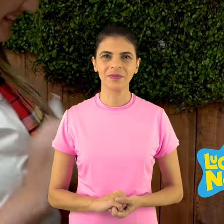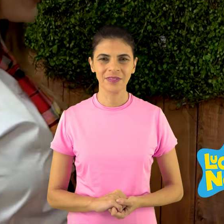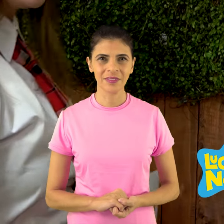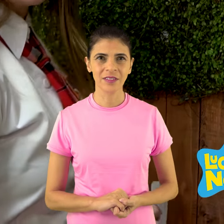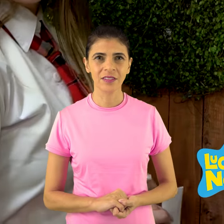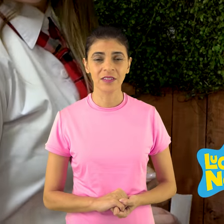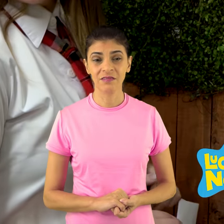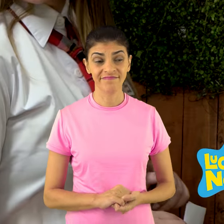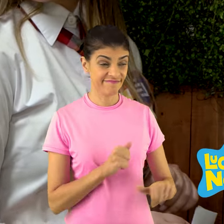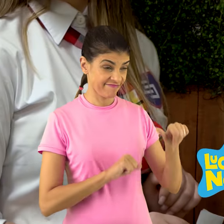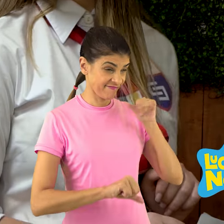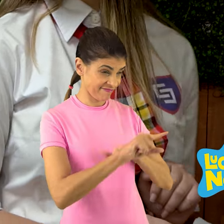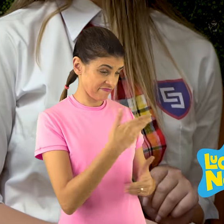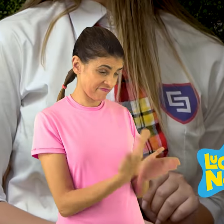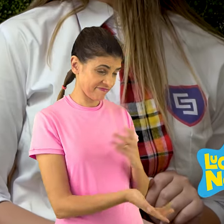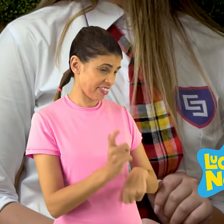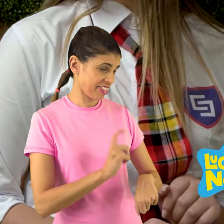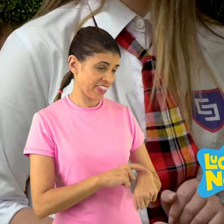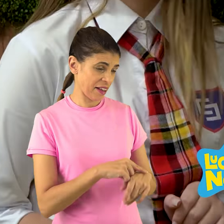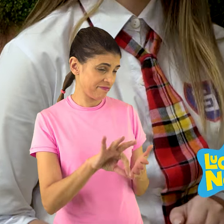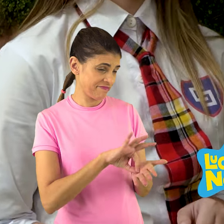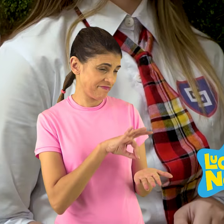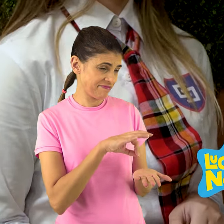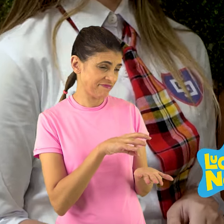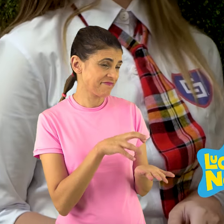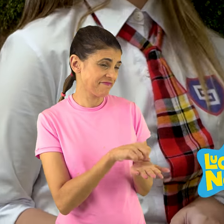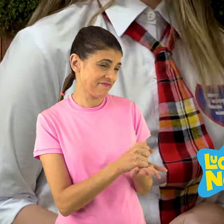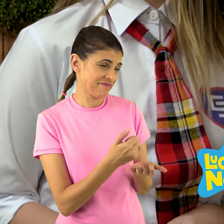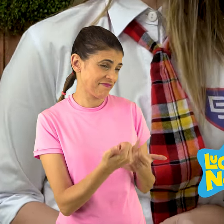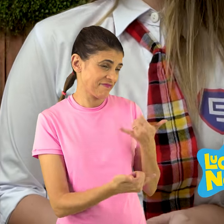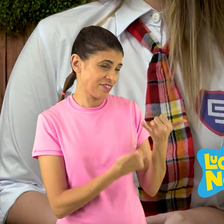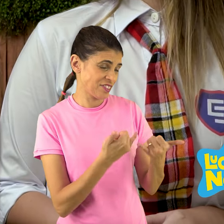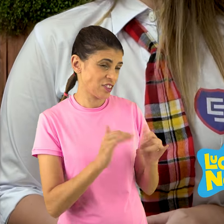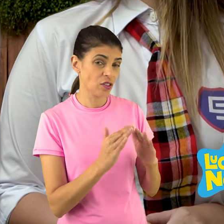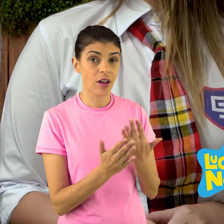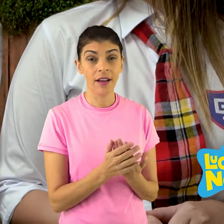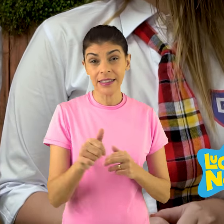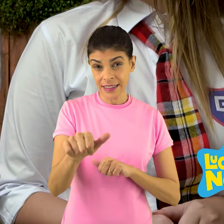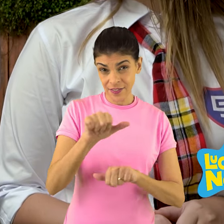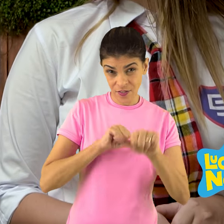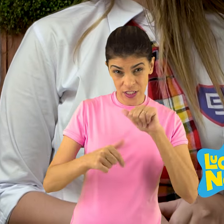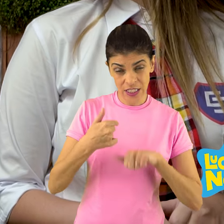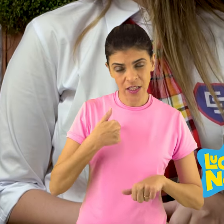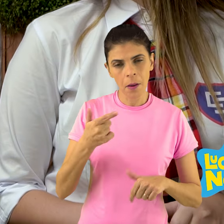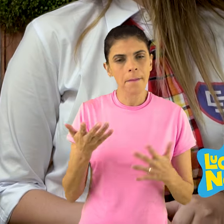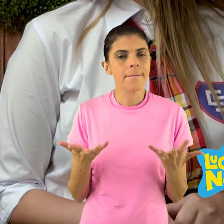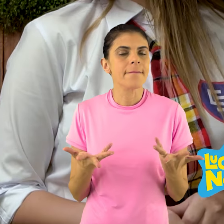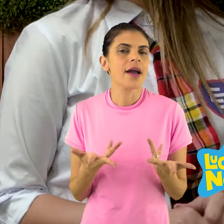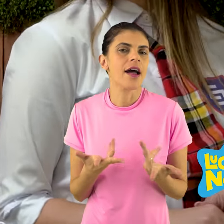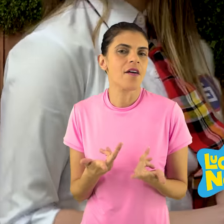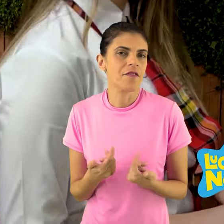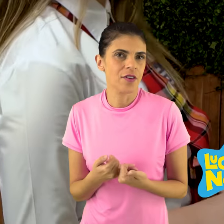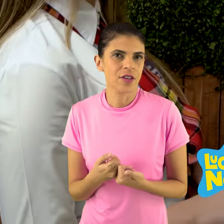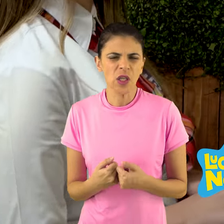Se eu fosse você, eu nem perdia meu tempo me inscrevendo para os Jogos Escolares. Se você fosse eu, você seria maravilhosa.